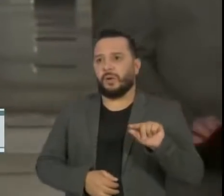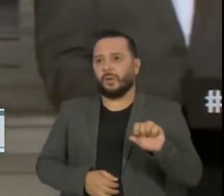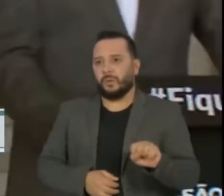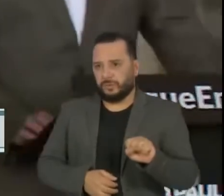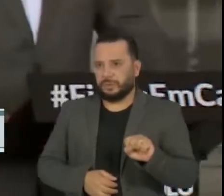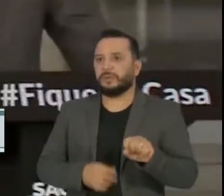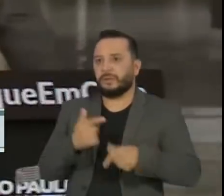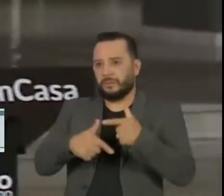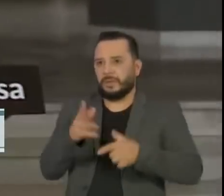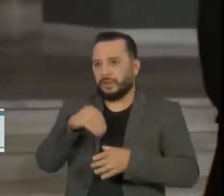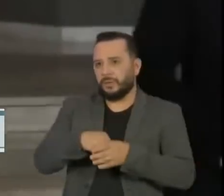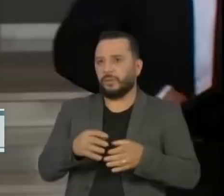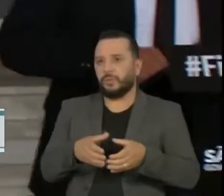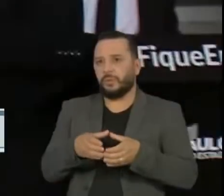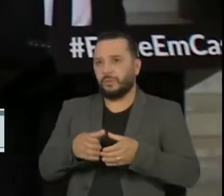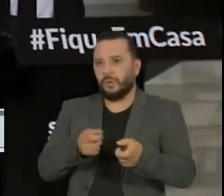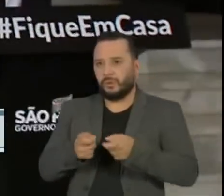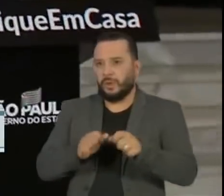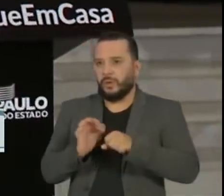Comitê de Saúde. João Gabardo.